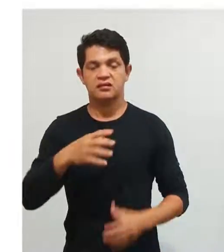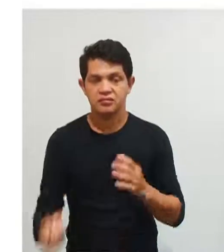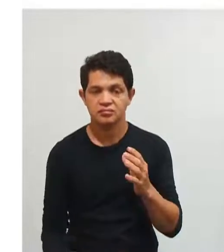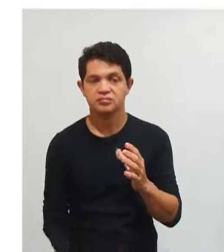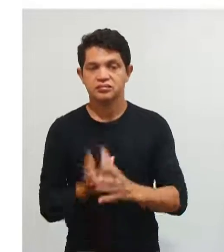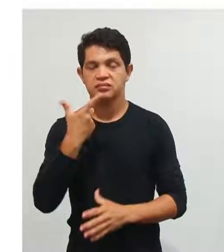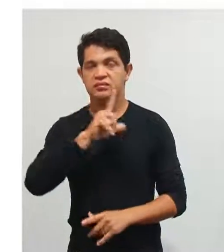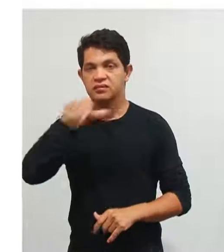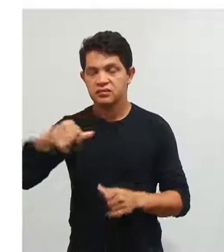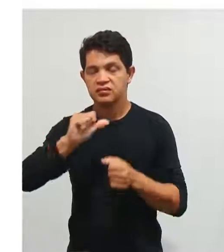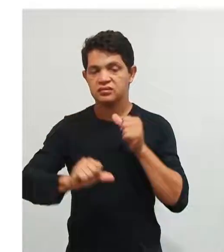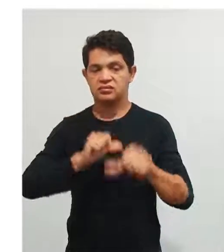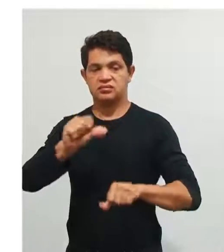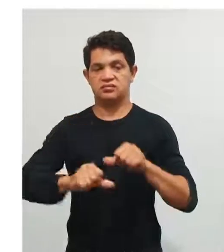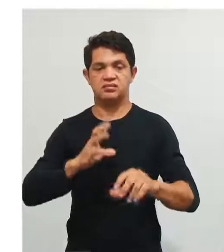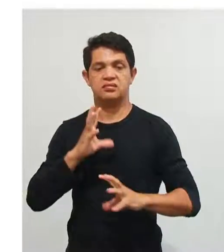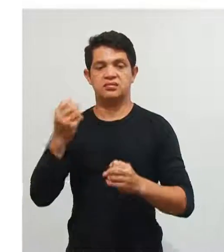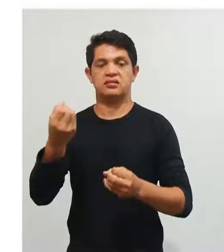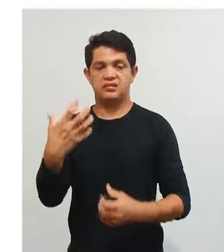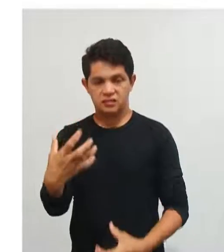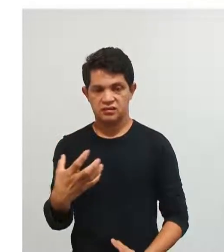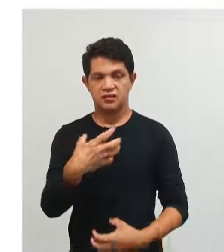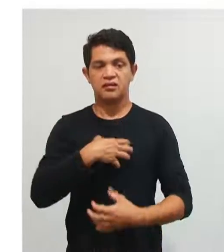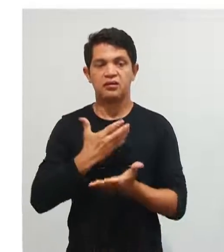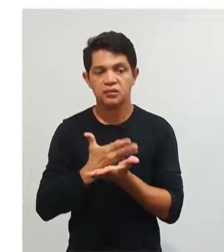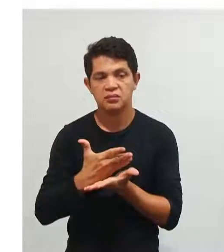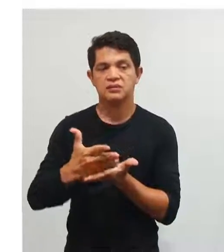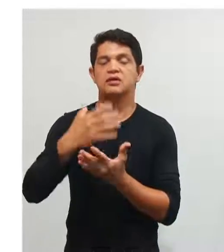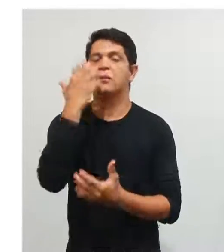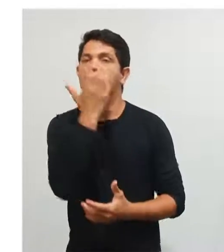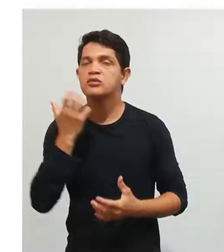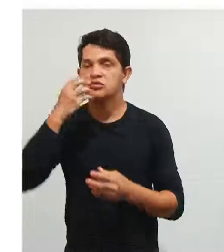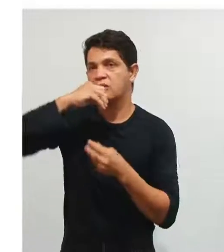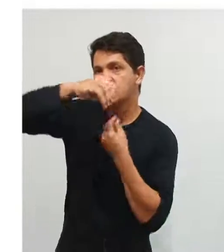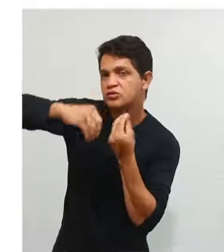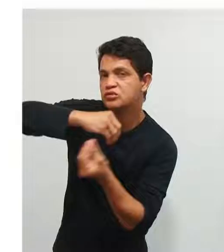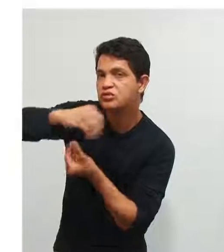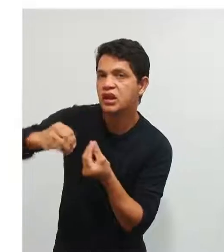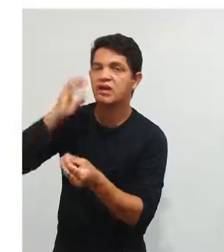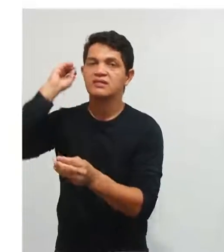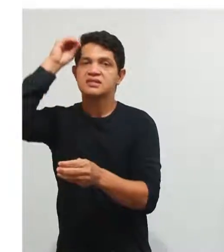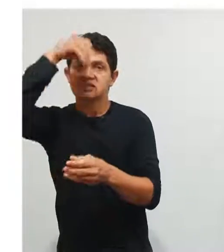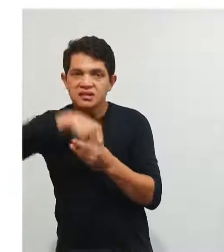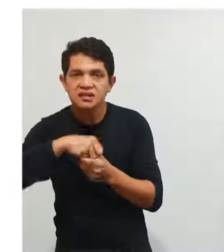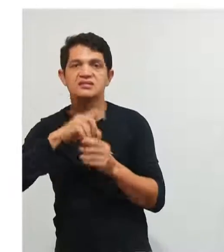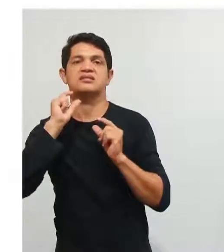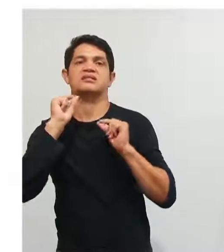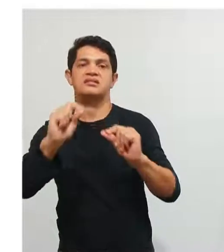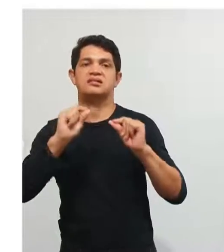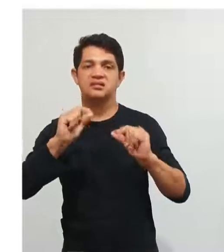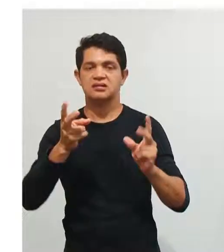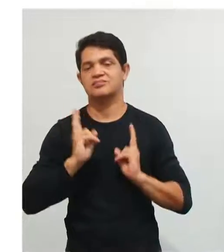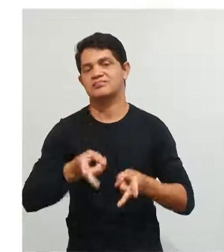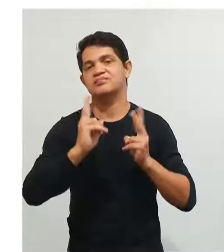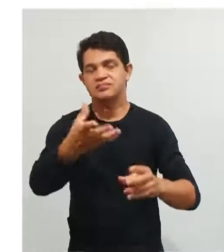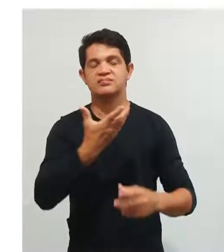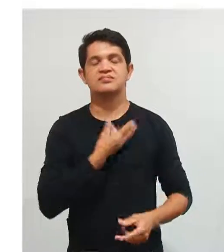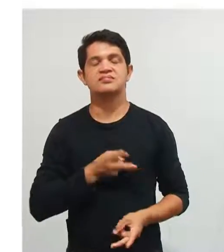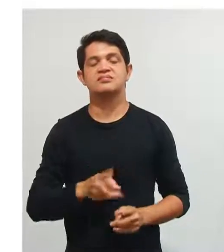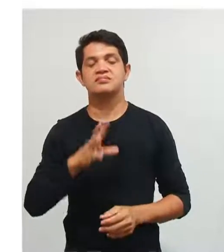frevo baiano, resultado de visitas de músicos locais ao estado vizinho,